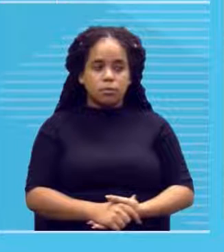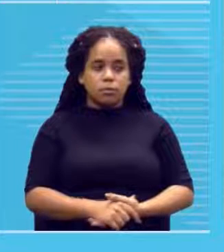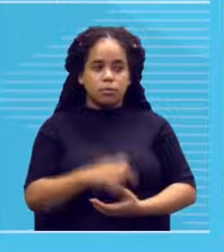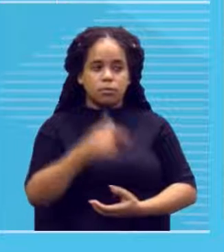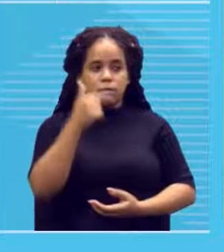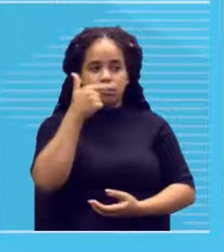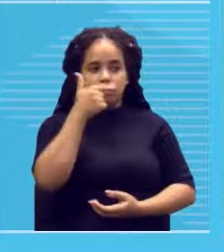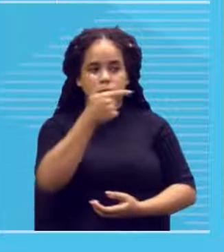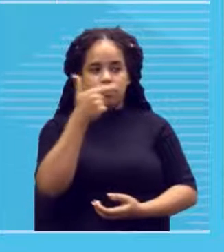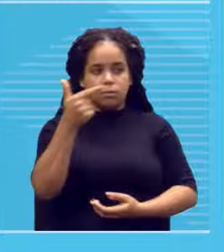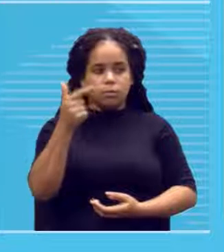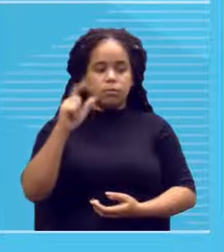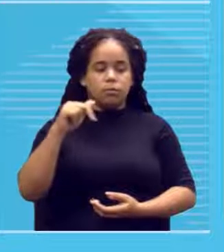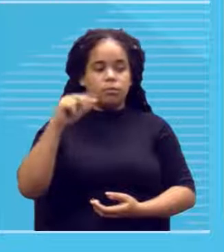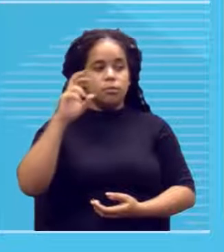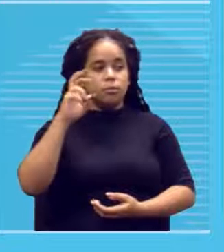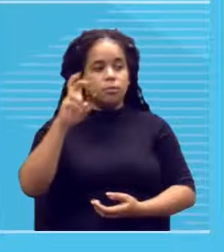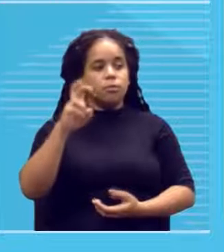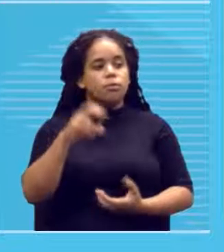22,5